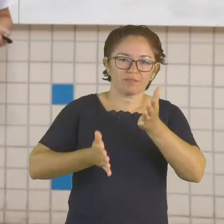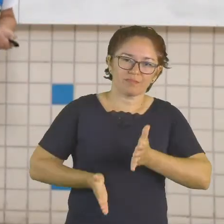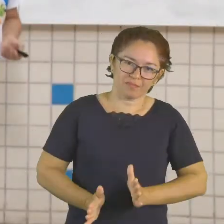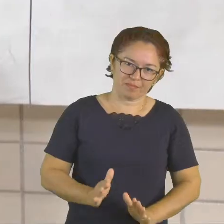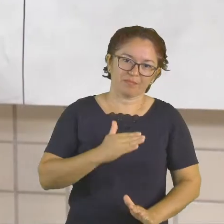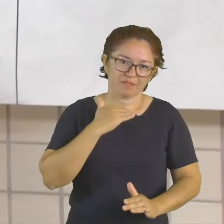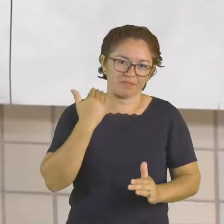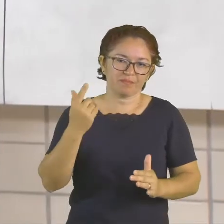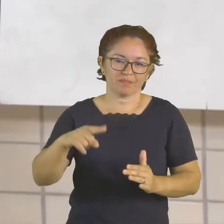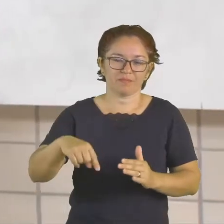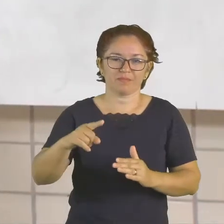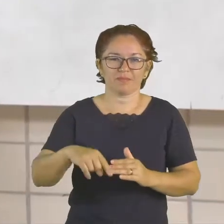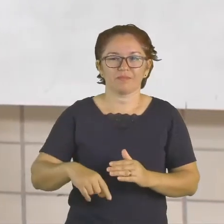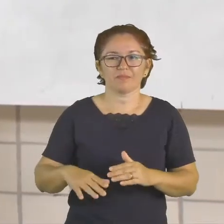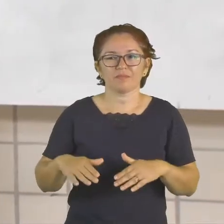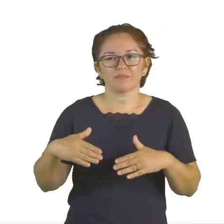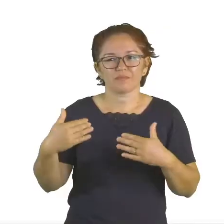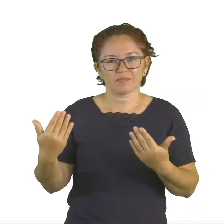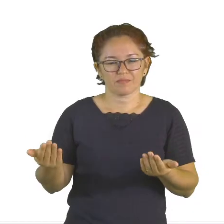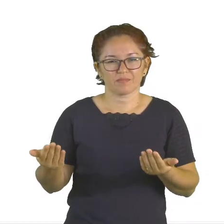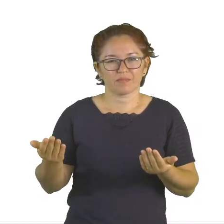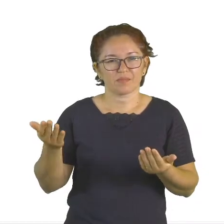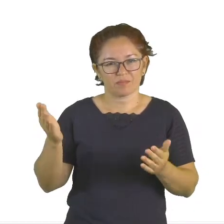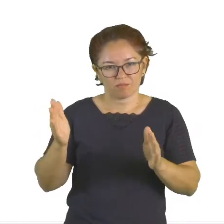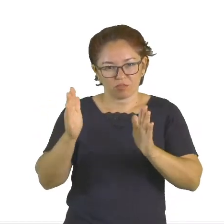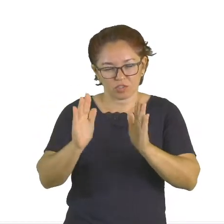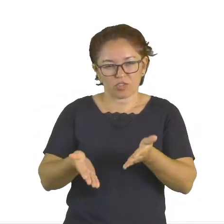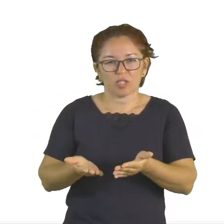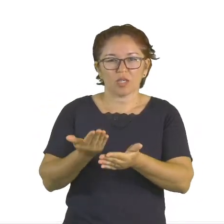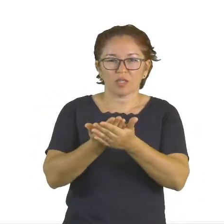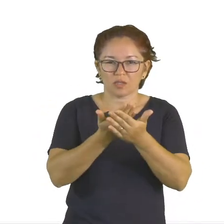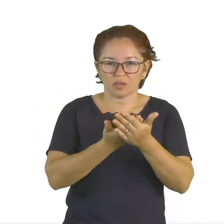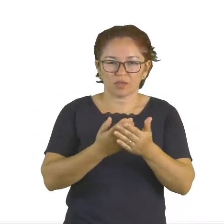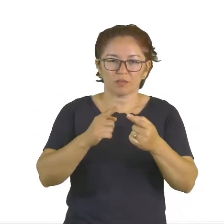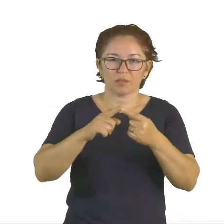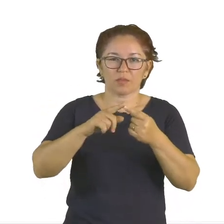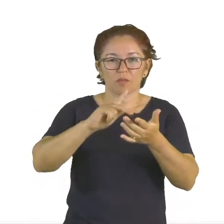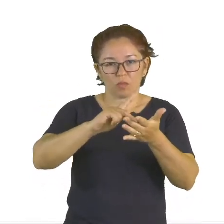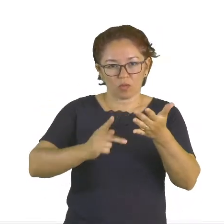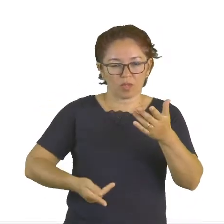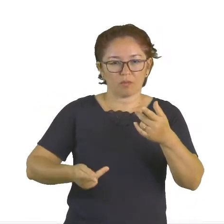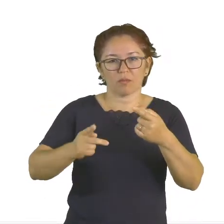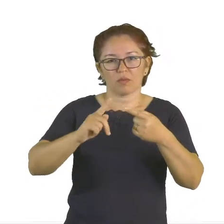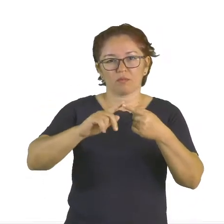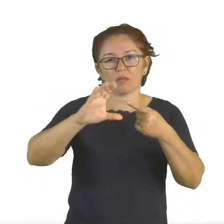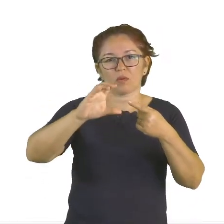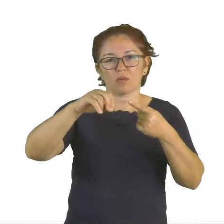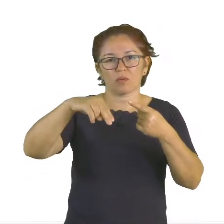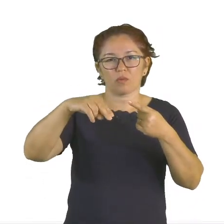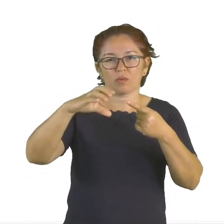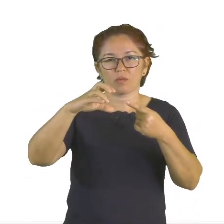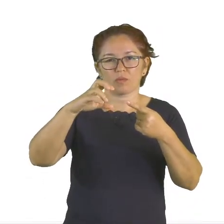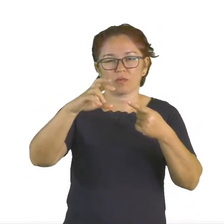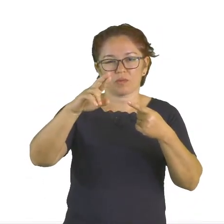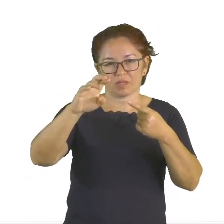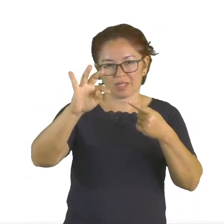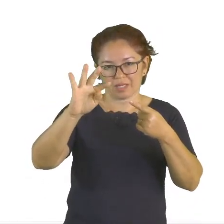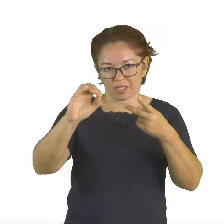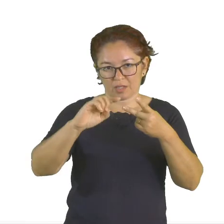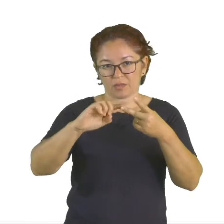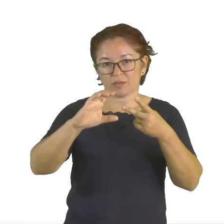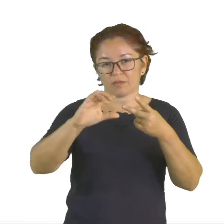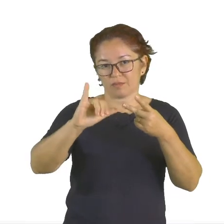A partir do que estudamos sobre o poema concreto e cyberpoema, como você classifica os poemas da